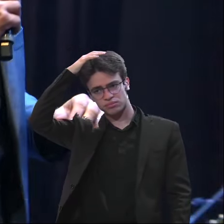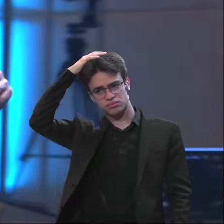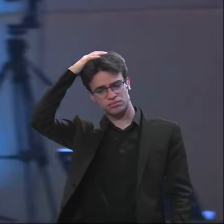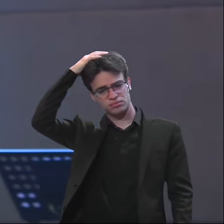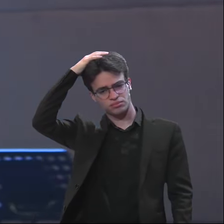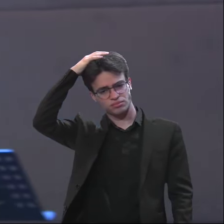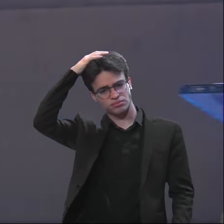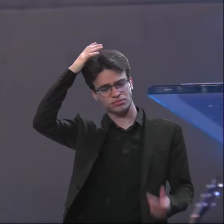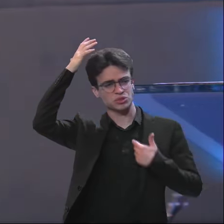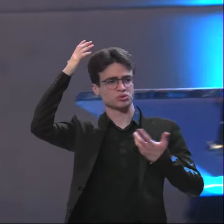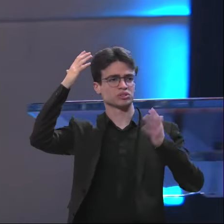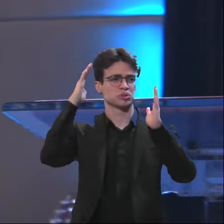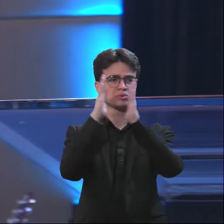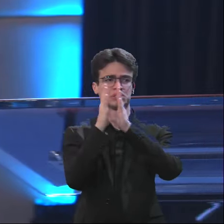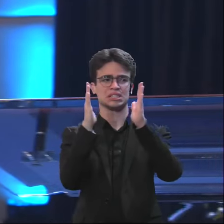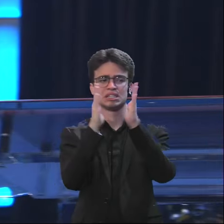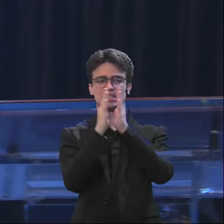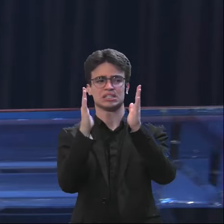Deixa eu orar por você.